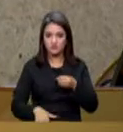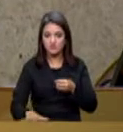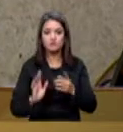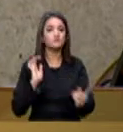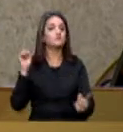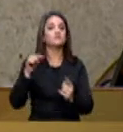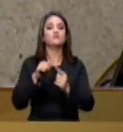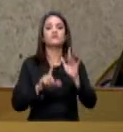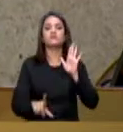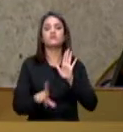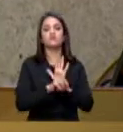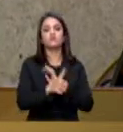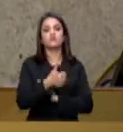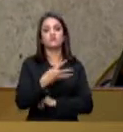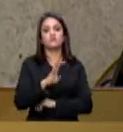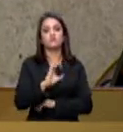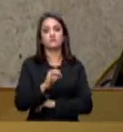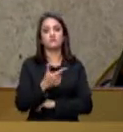Lei